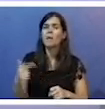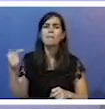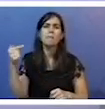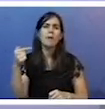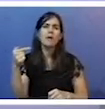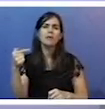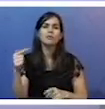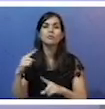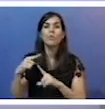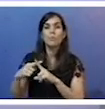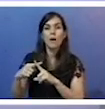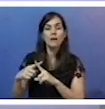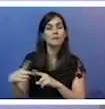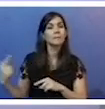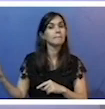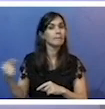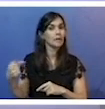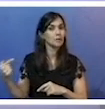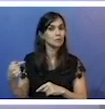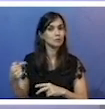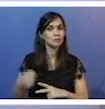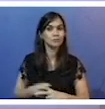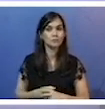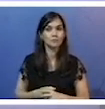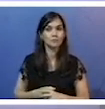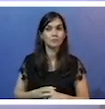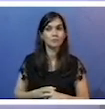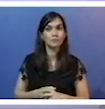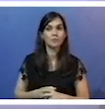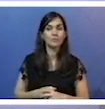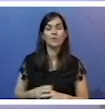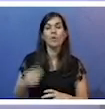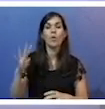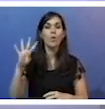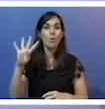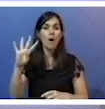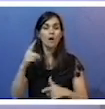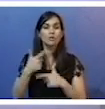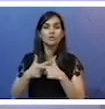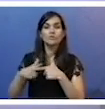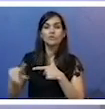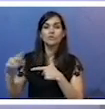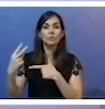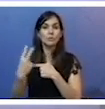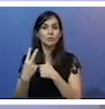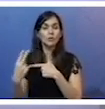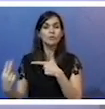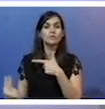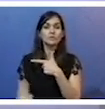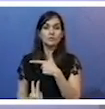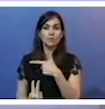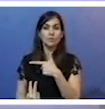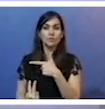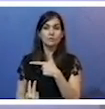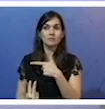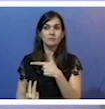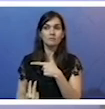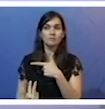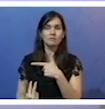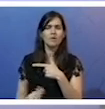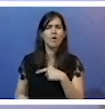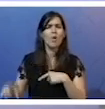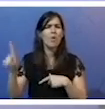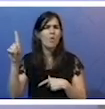mais vai dá menos que sinais diferentes da menos 4 dividido por dois vai dar dois bom então tem uma raiz